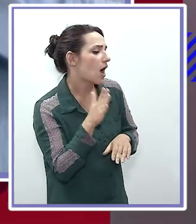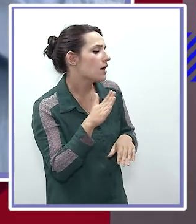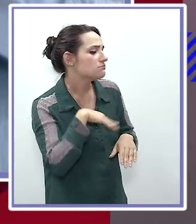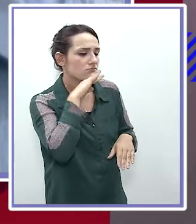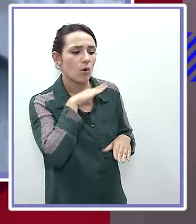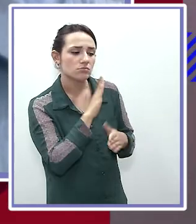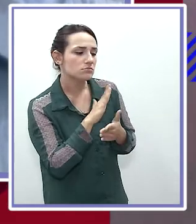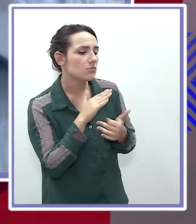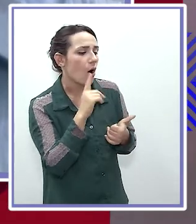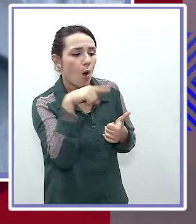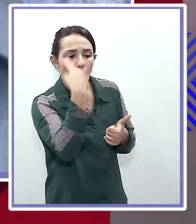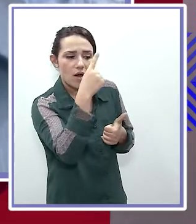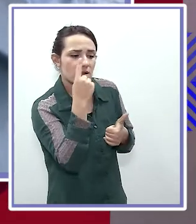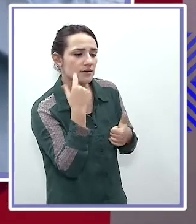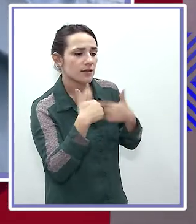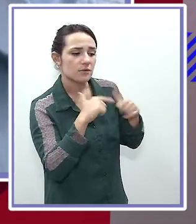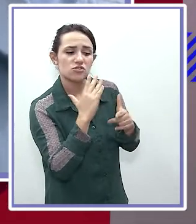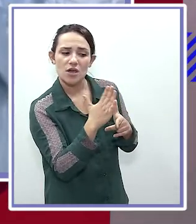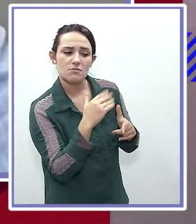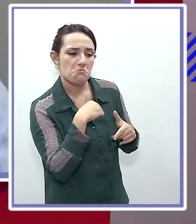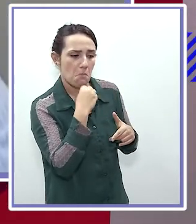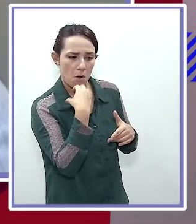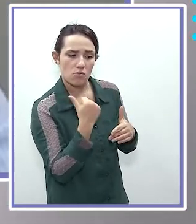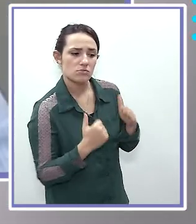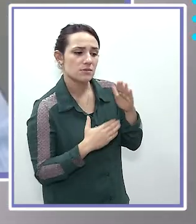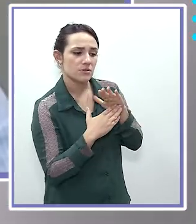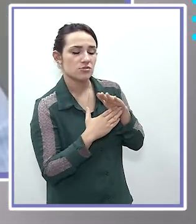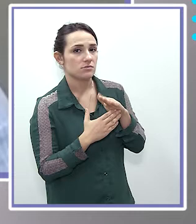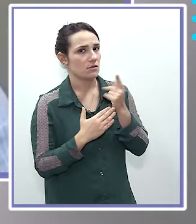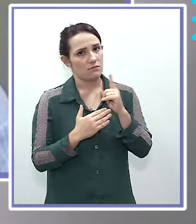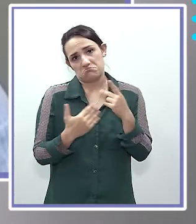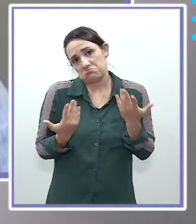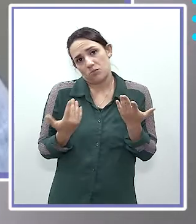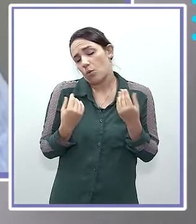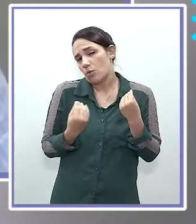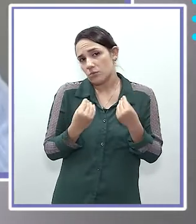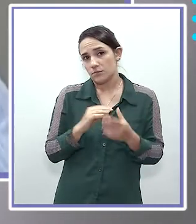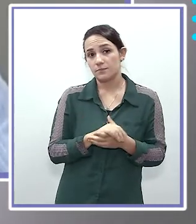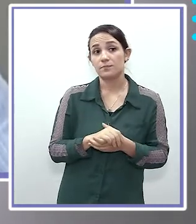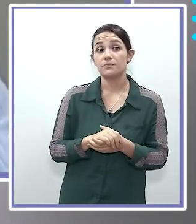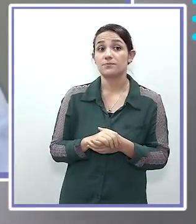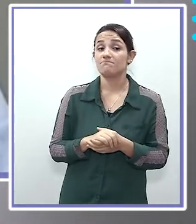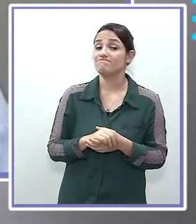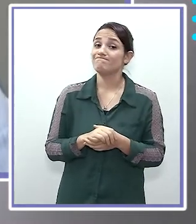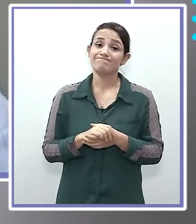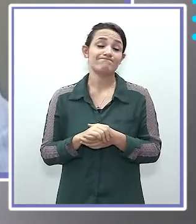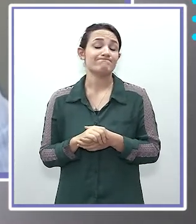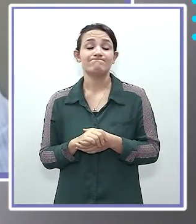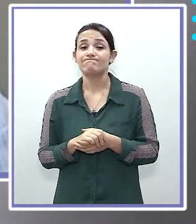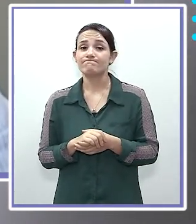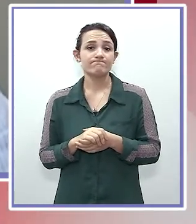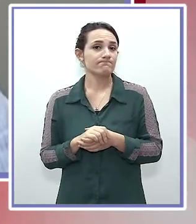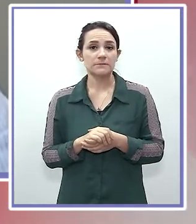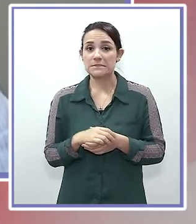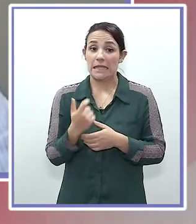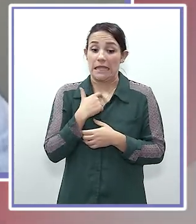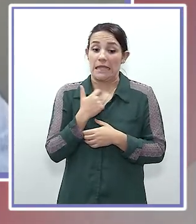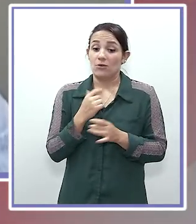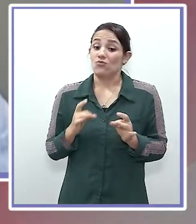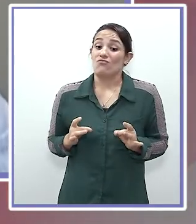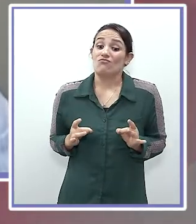consumo das regiões. Olha, se eu não me engano, bom, eu não trabalho muito